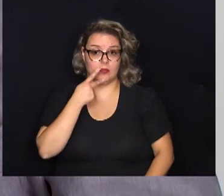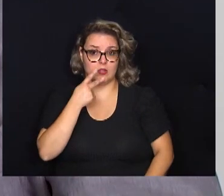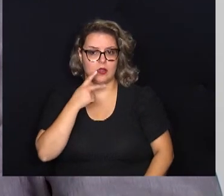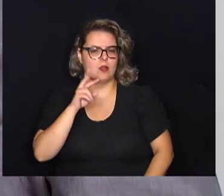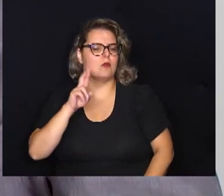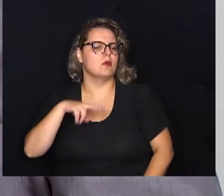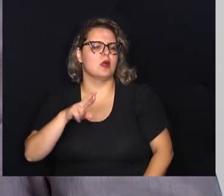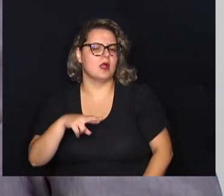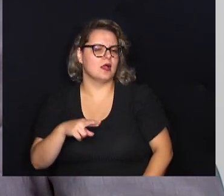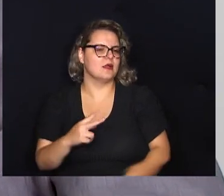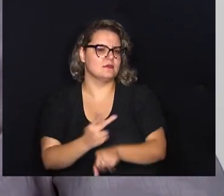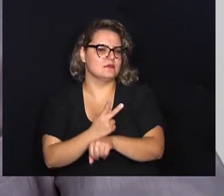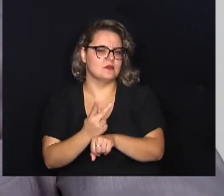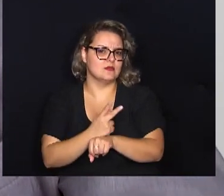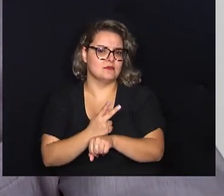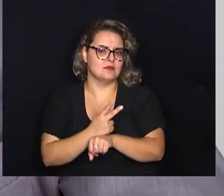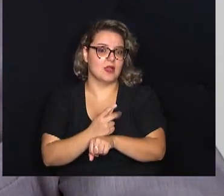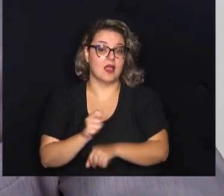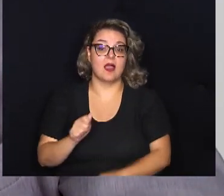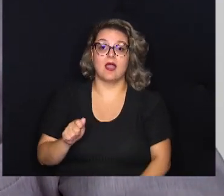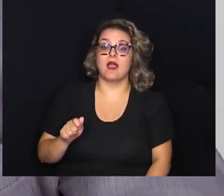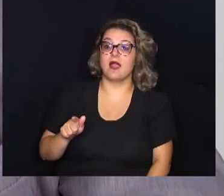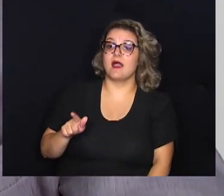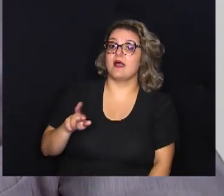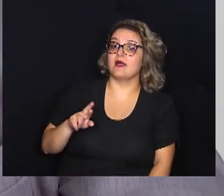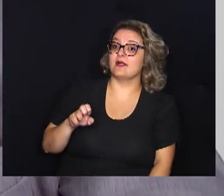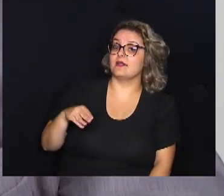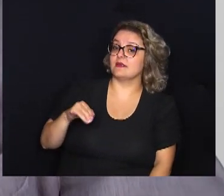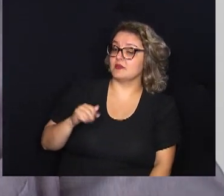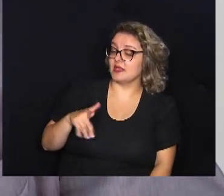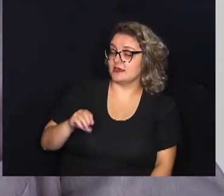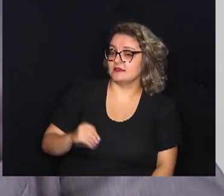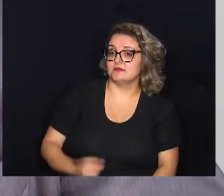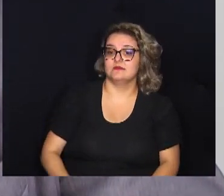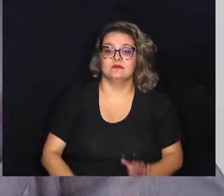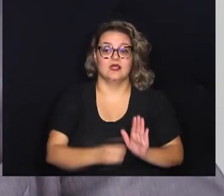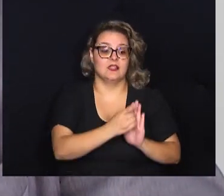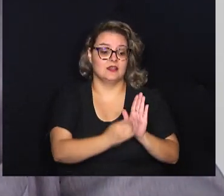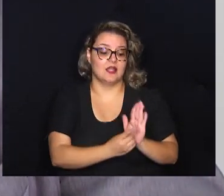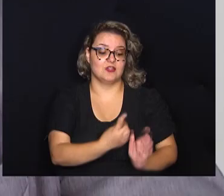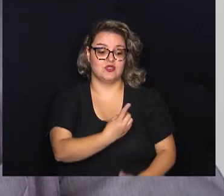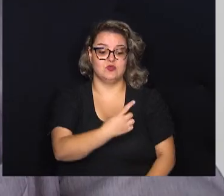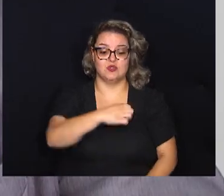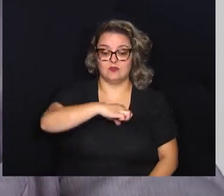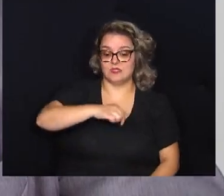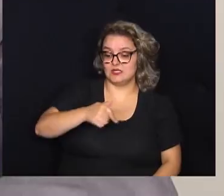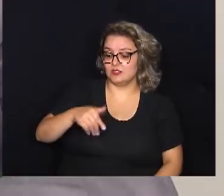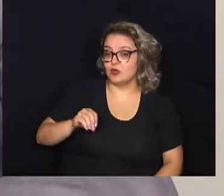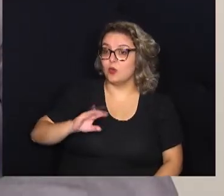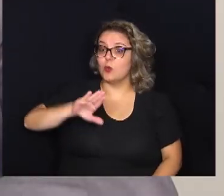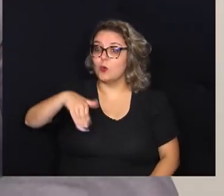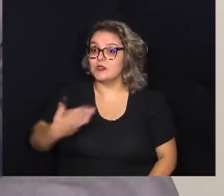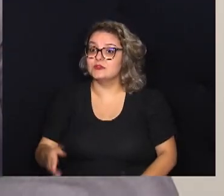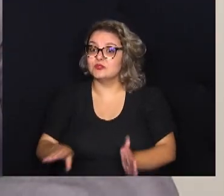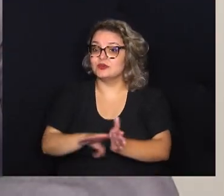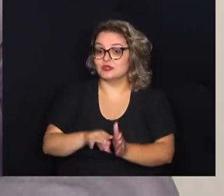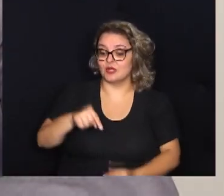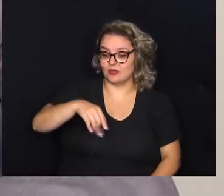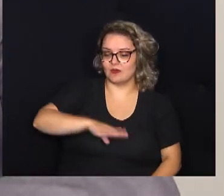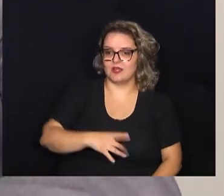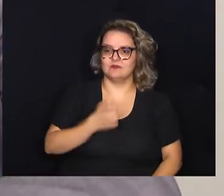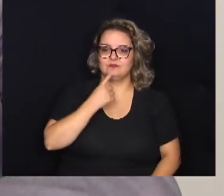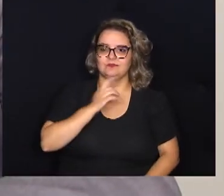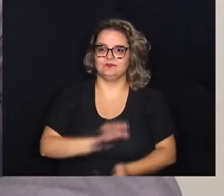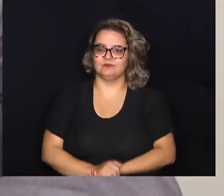a procurar a agremiação na década de 1970, quando chegou em Campinas. A principal